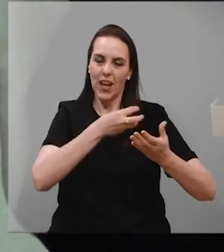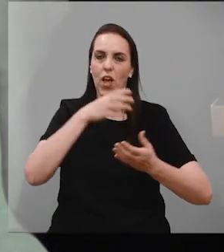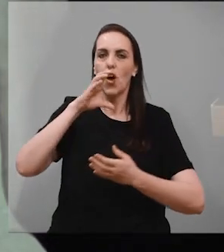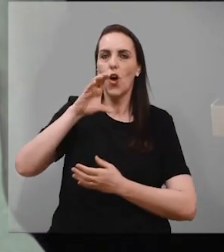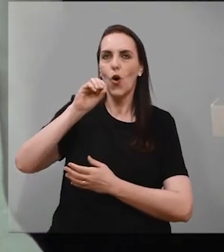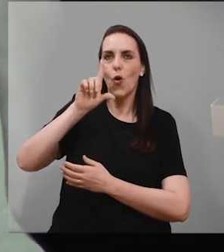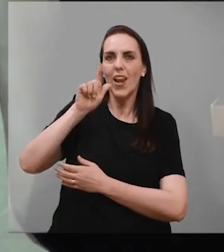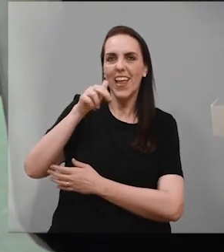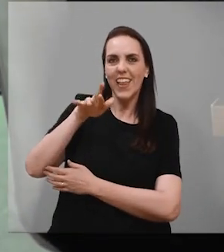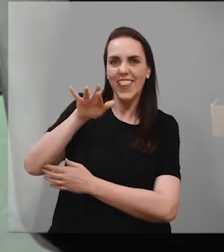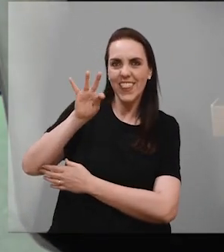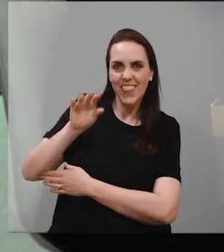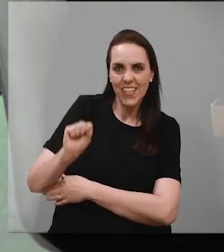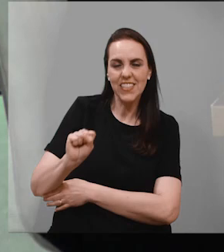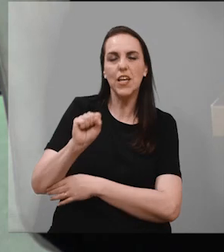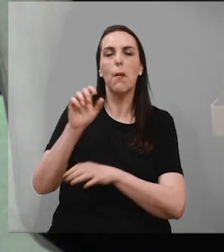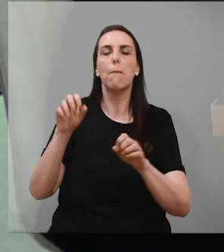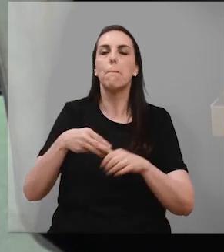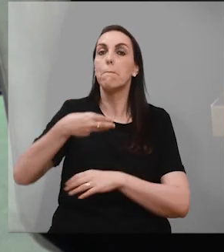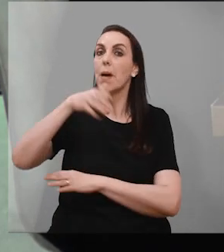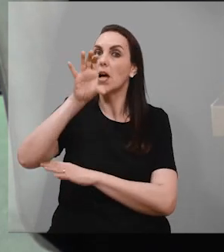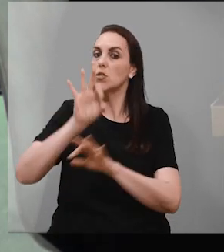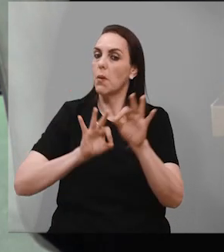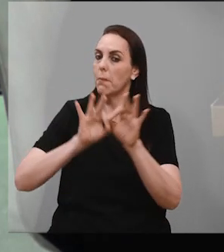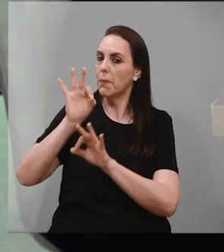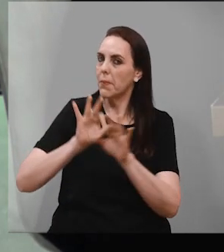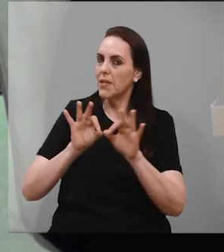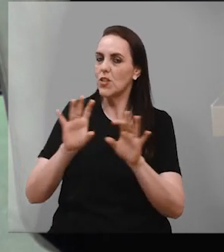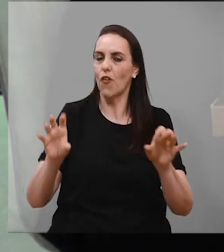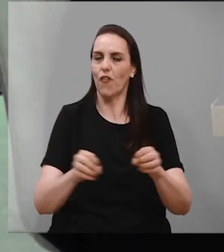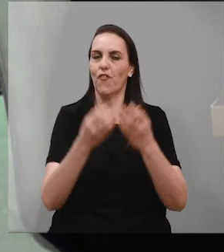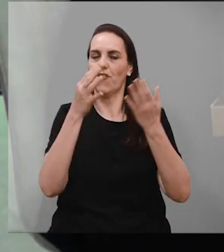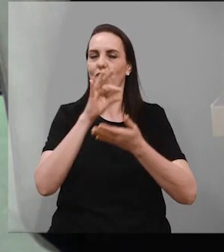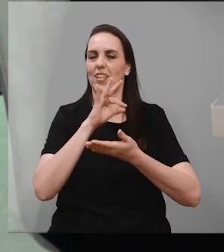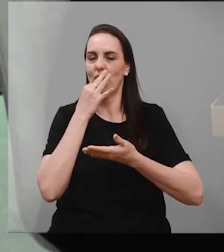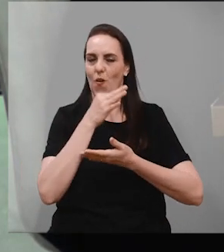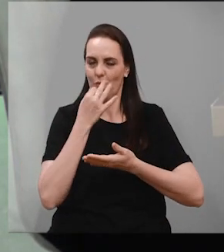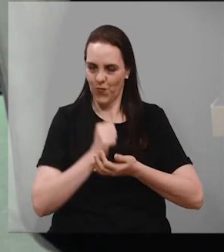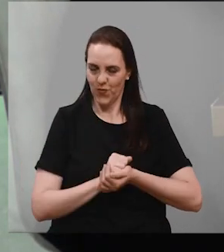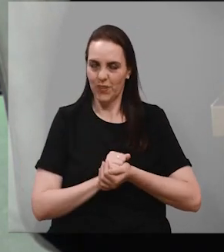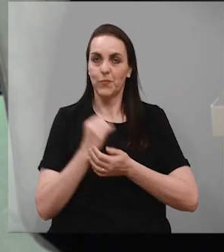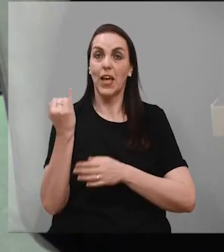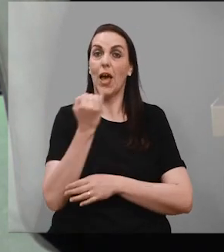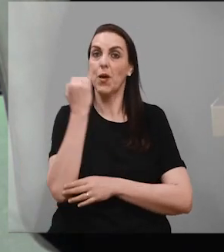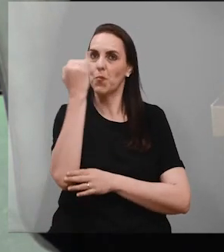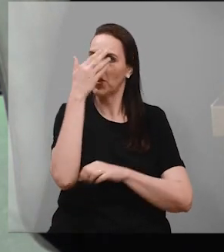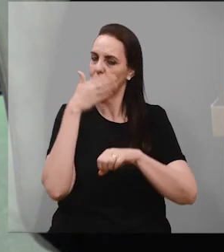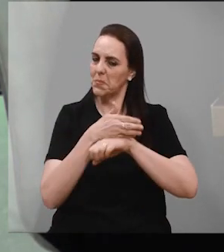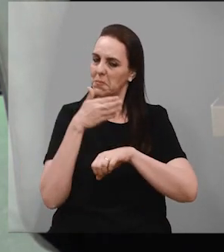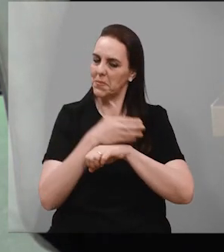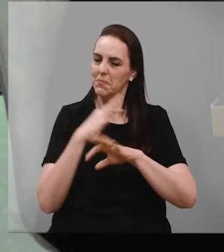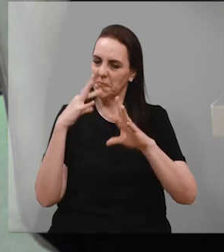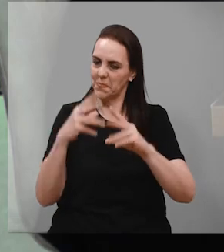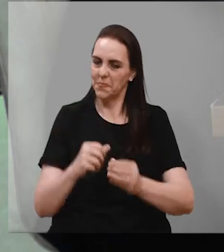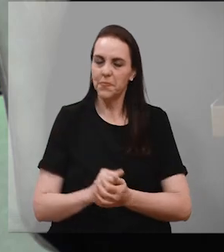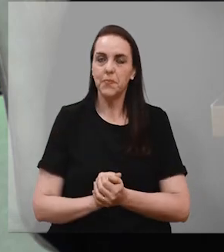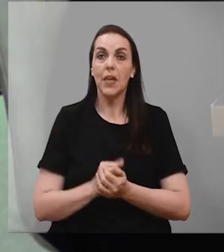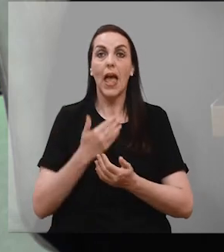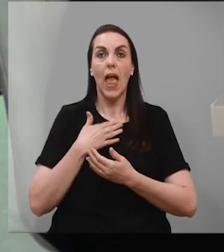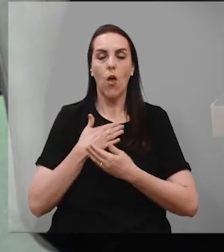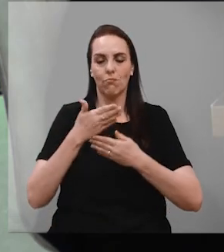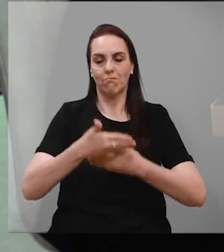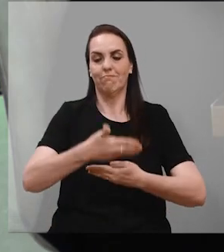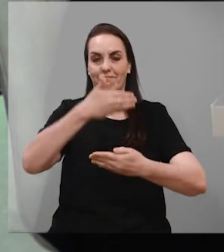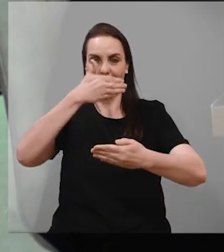É verdade. Que é uma preparação, assim, podemos dizer, para a Festa da Uva. E importante foi a participação. Eu estava do outro lado do balcão,